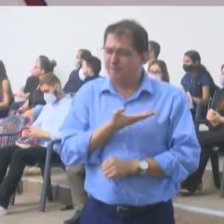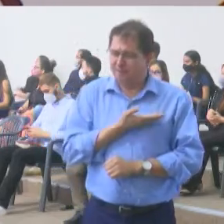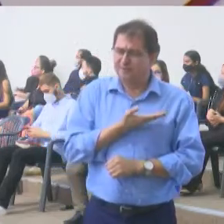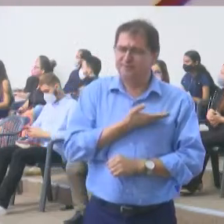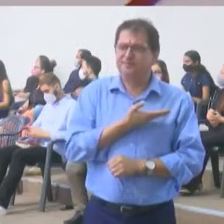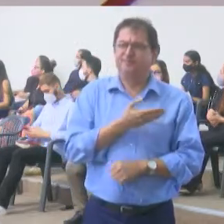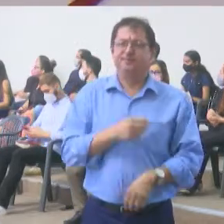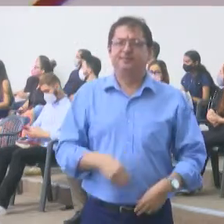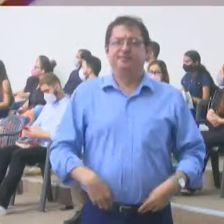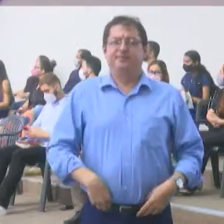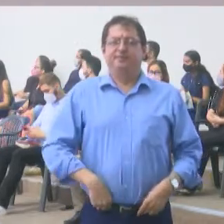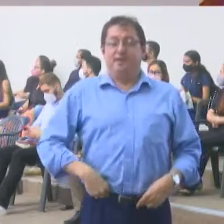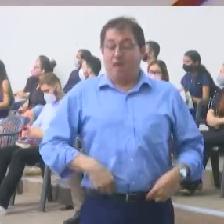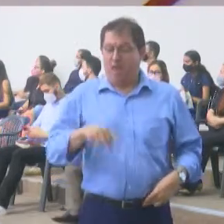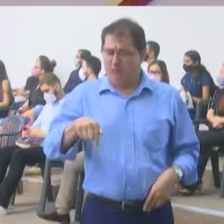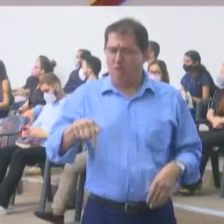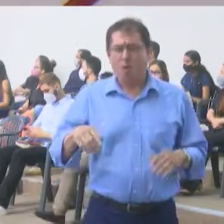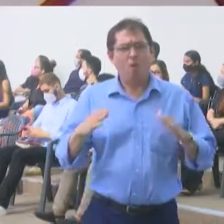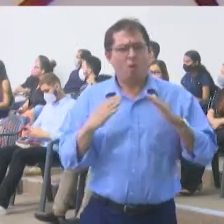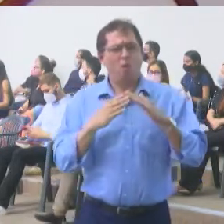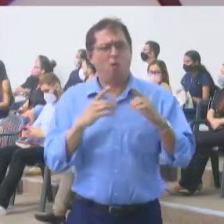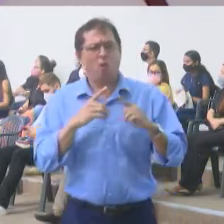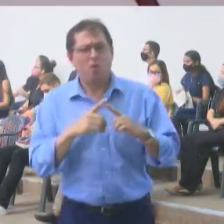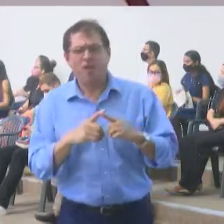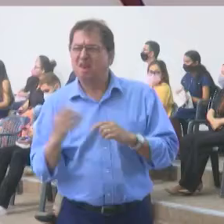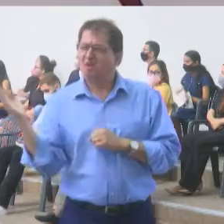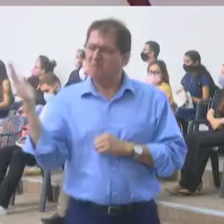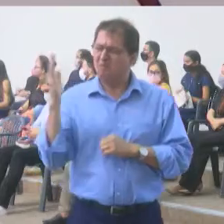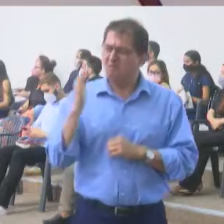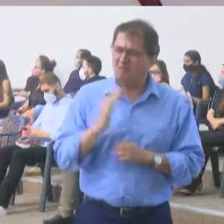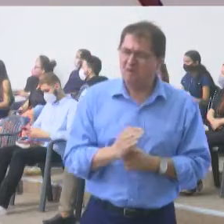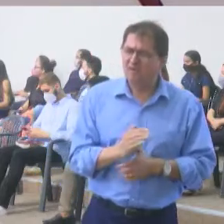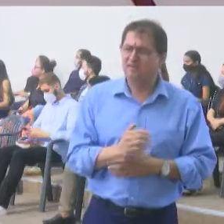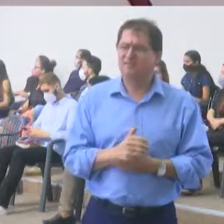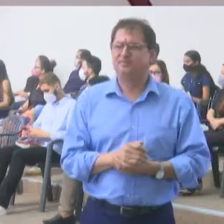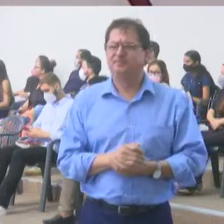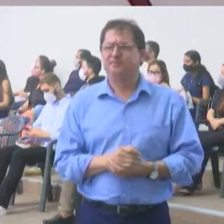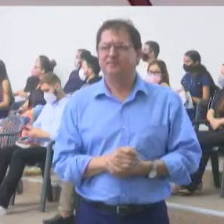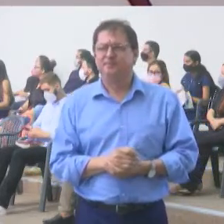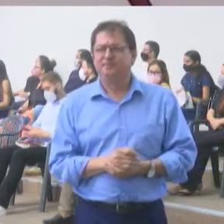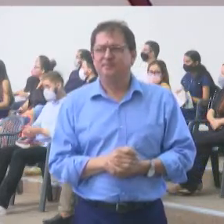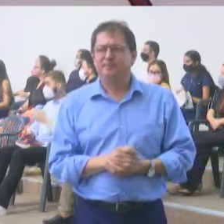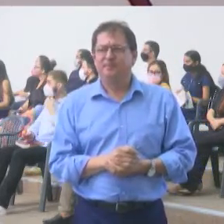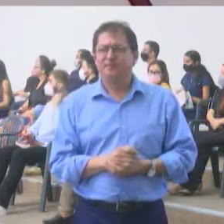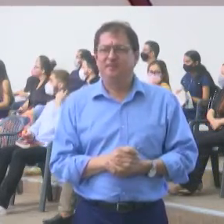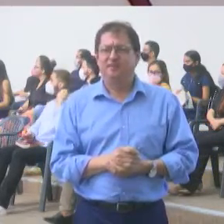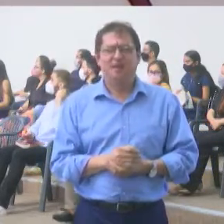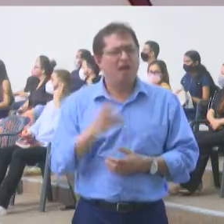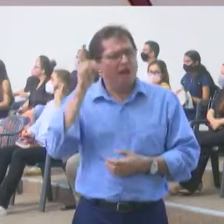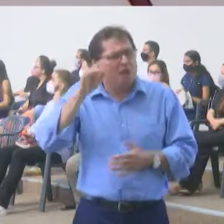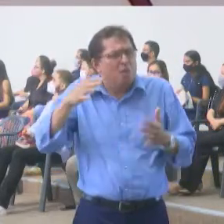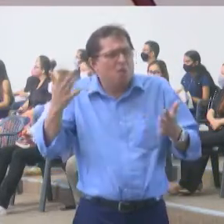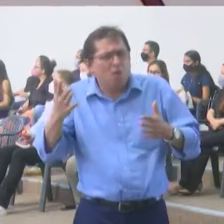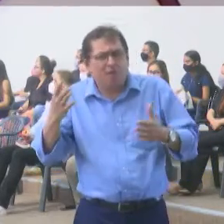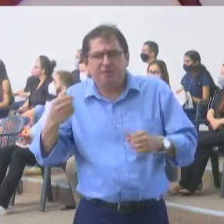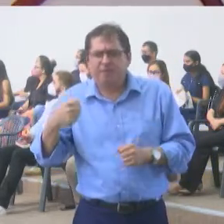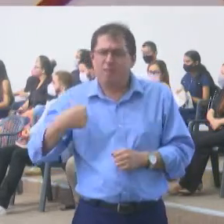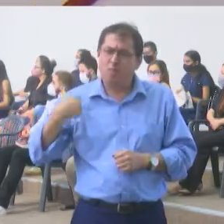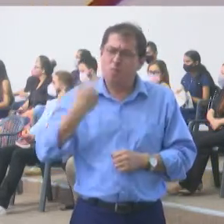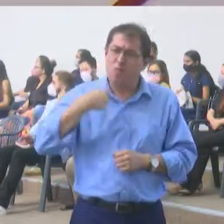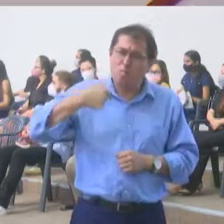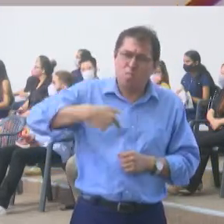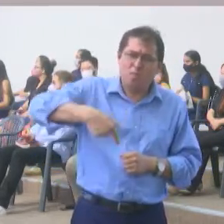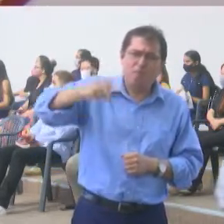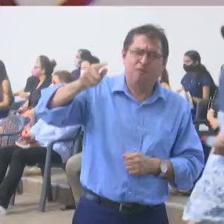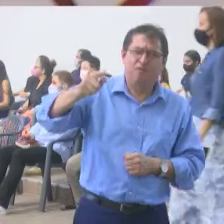diz hoje, ou aqui na igreja a gente fala: varão, vem cá, aqueles termos que a gente usa, aqueles jargões. Eu lembro que quando nós fomos lá para Sori,